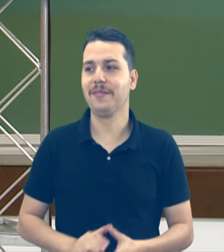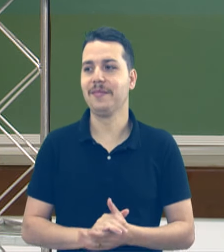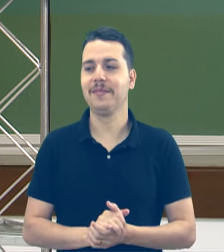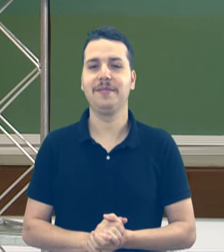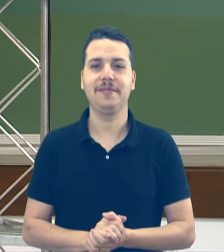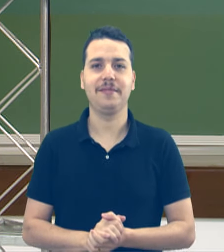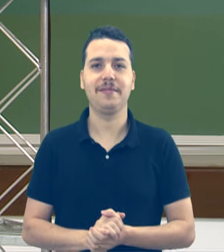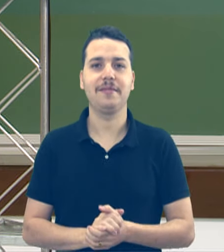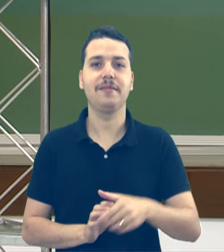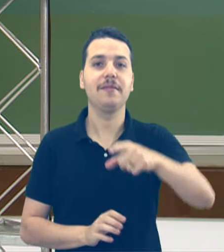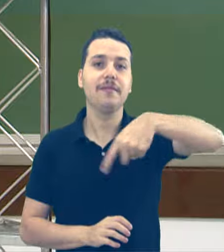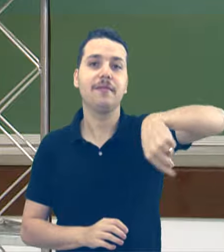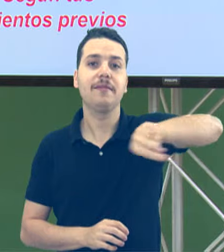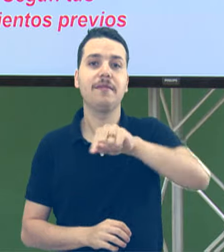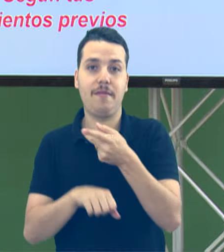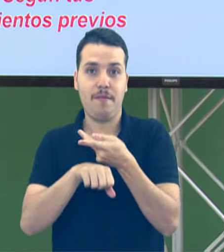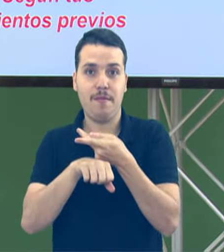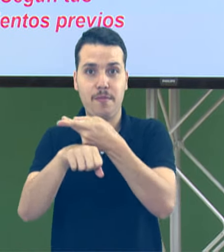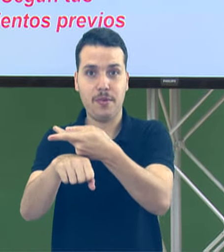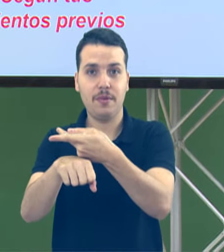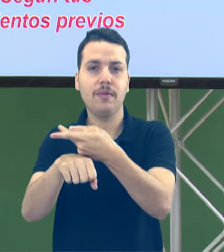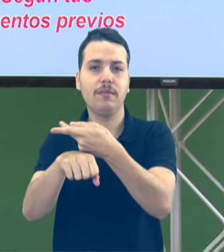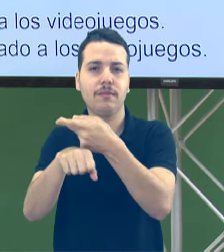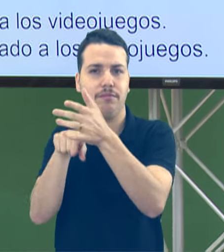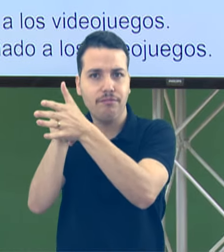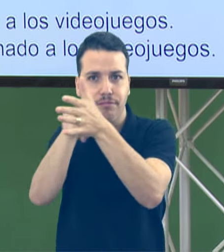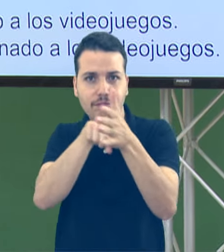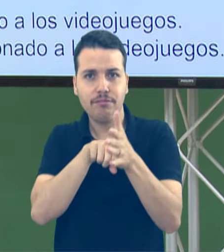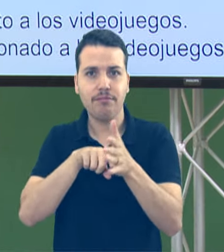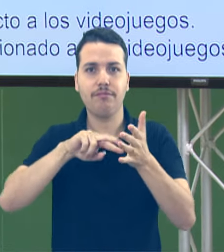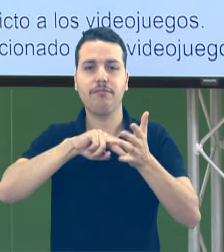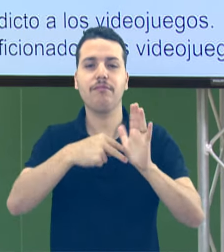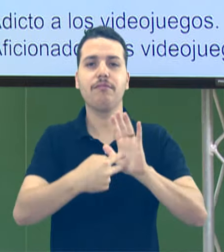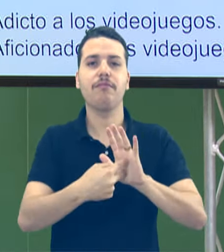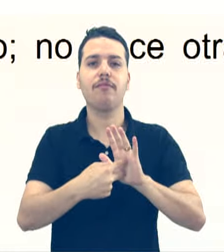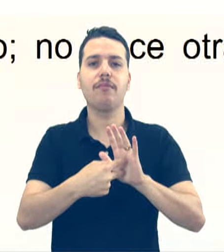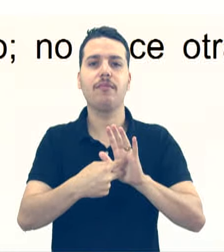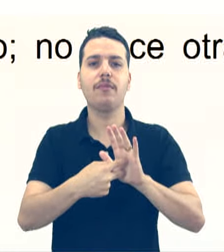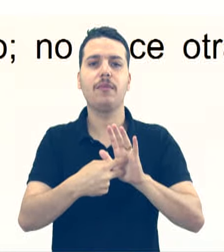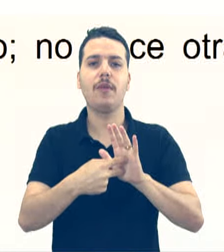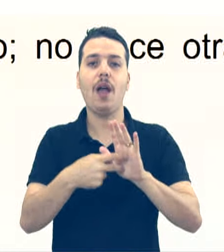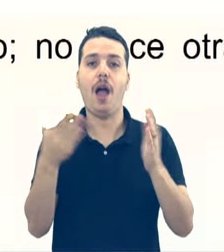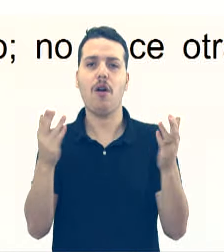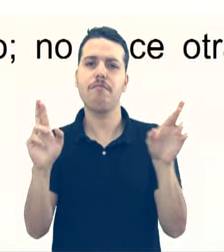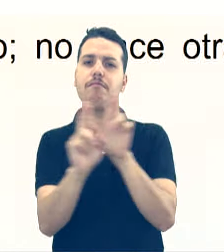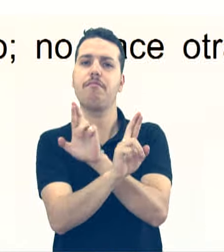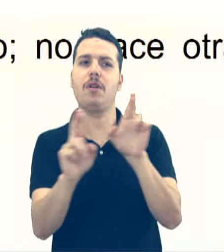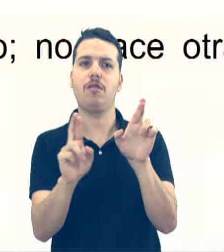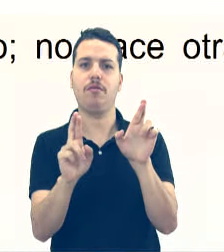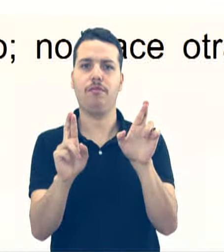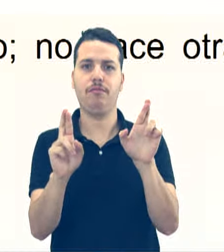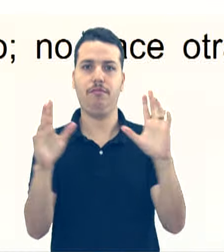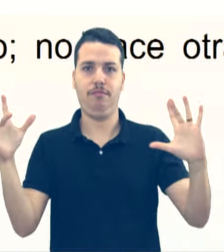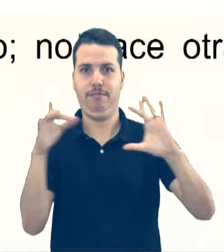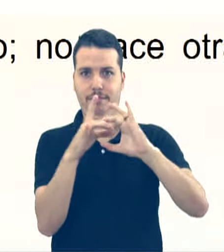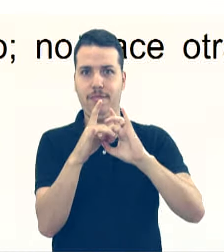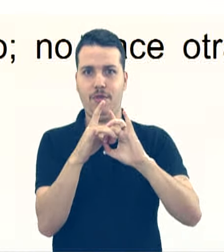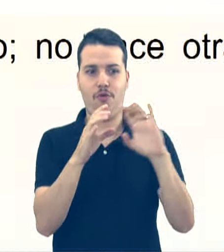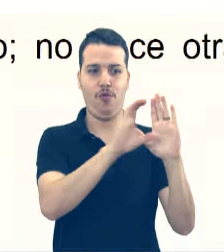base na busca que vocês fizeram lá dos dois significados, relacione os dois